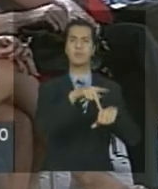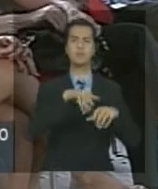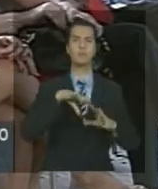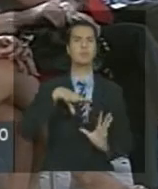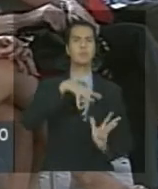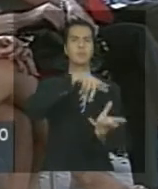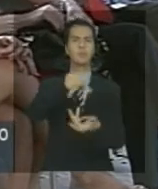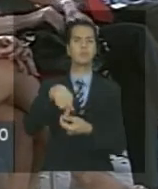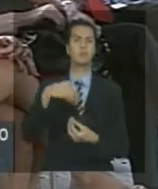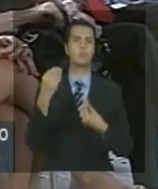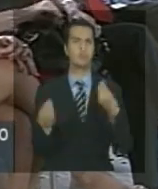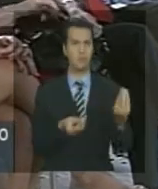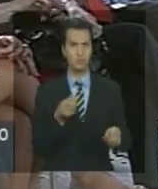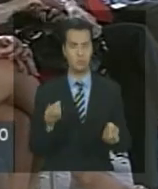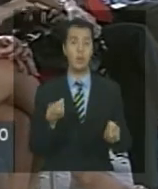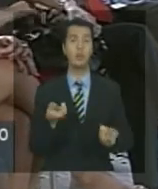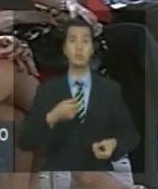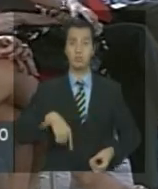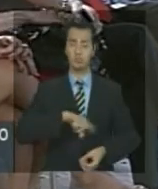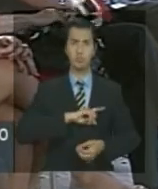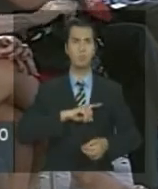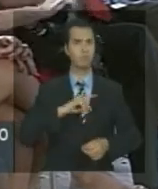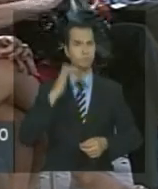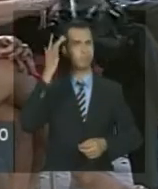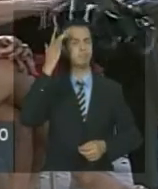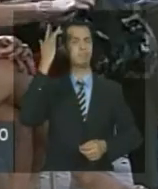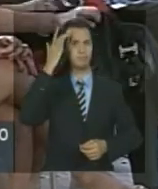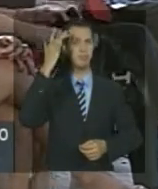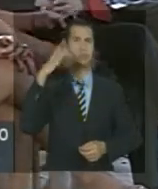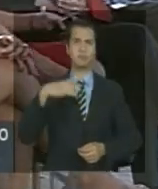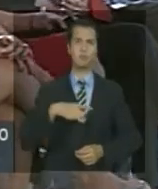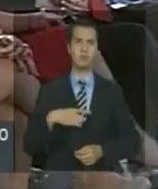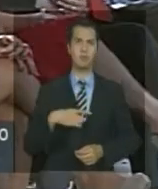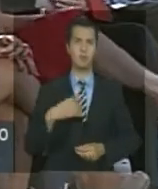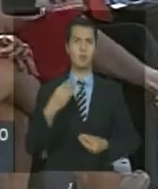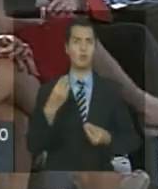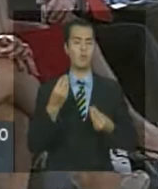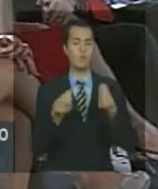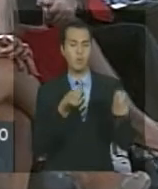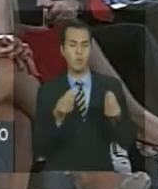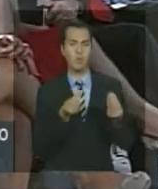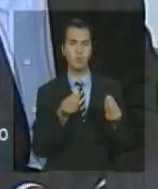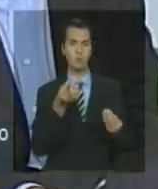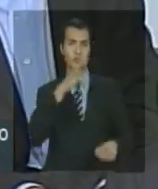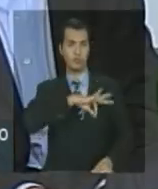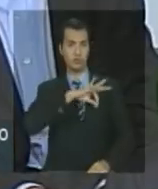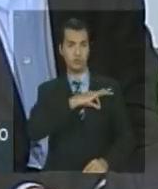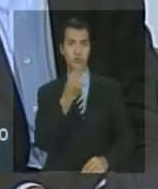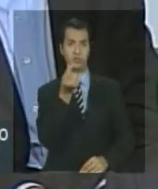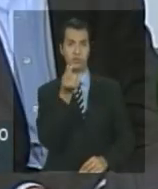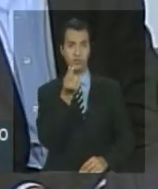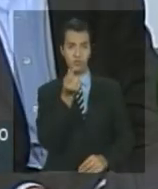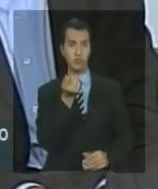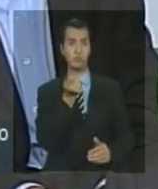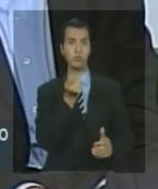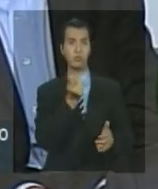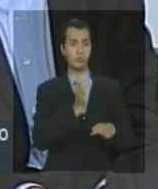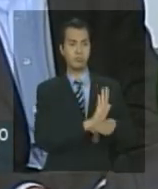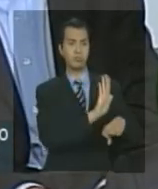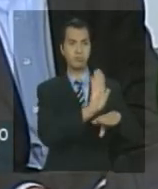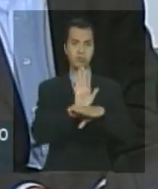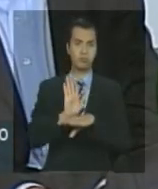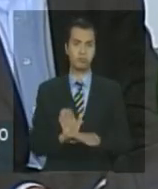do significado da distribuição de renda e a redução da desigualdade, a inclusão